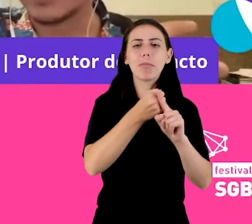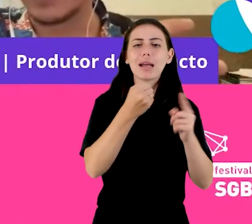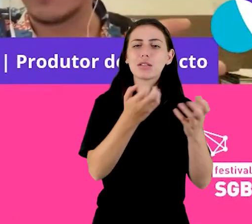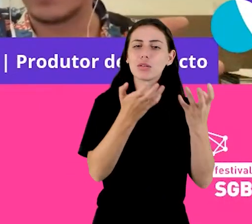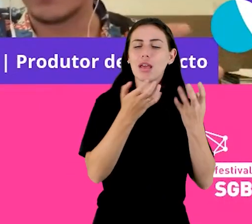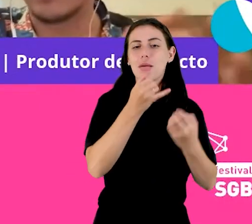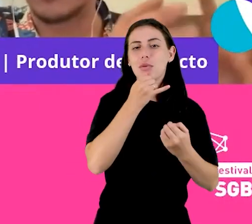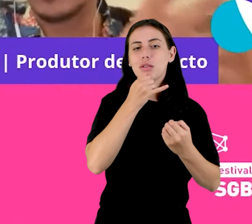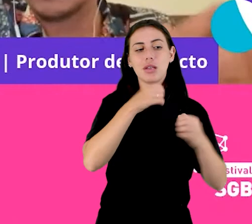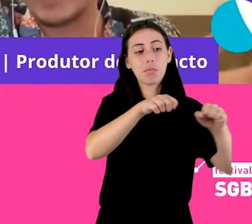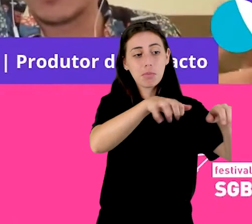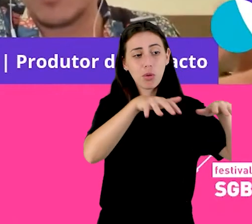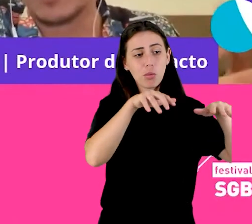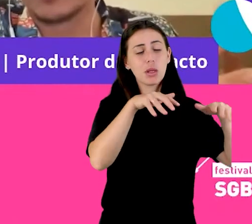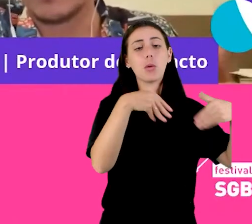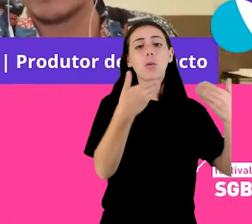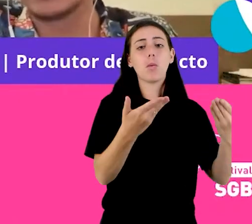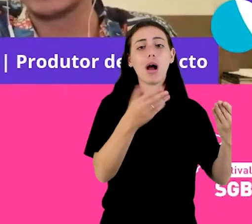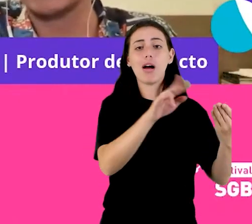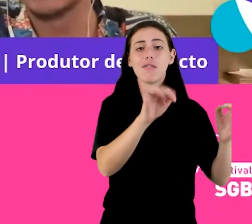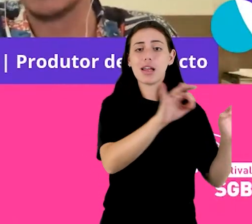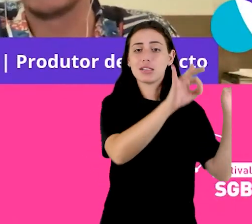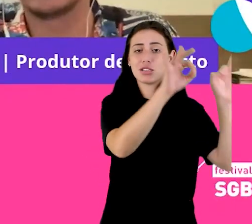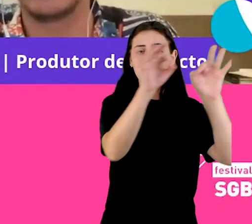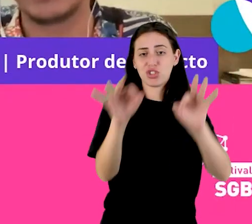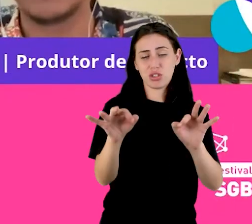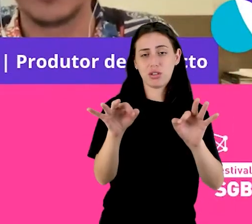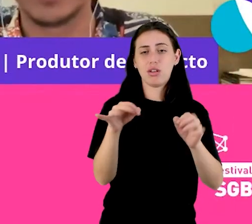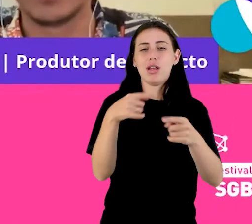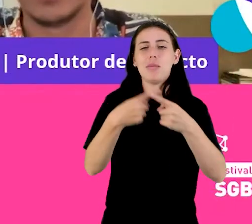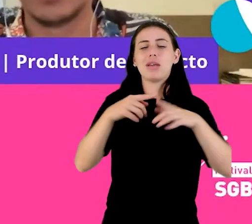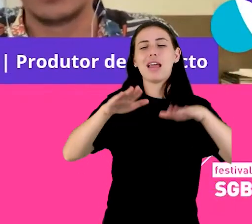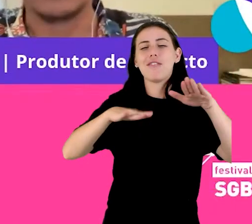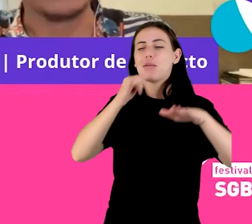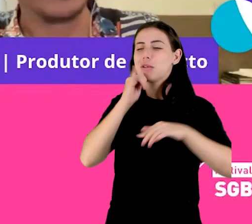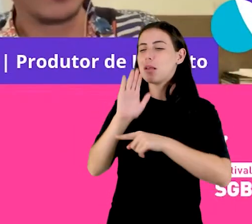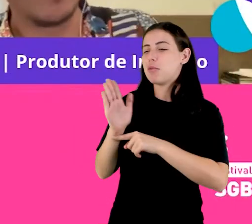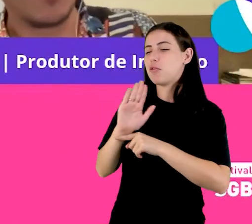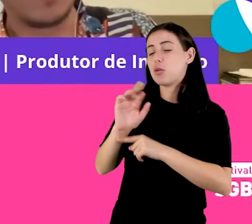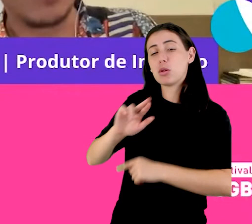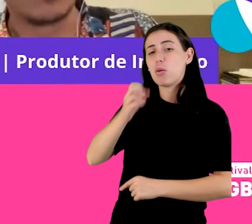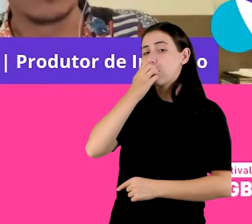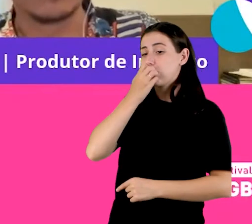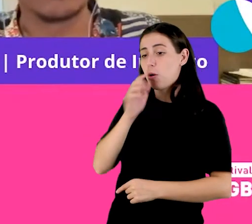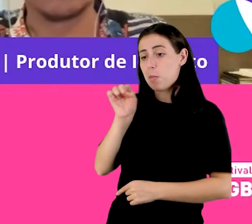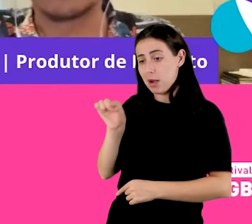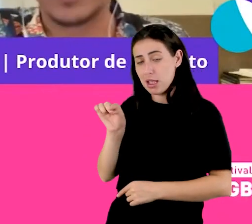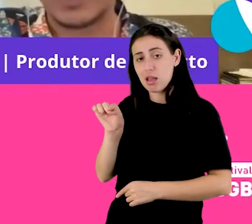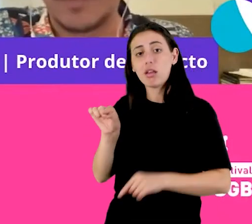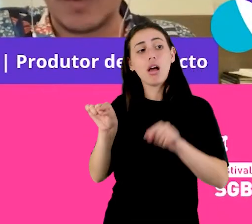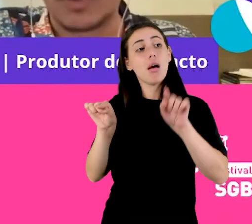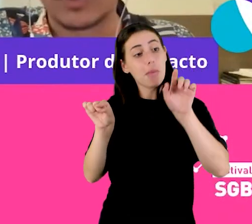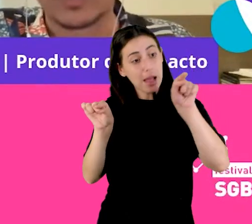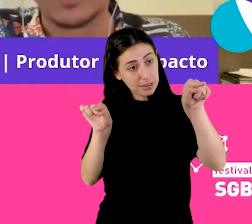impacto a gente vai levar, quando a gente pensa no público, também pensa que tipo de público vai assimilar esse filme. Então, às vezes, um filme que não é bom para um